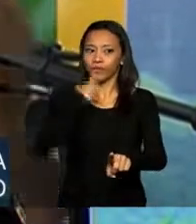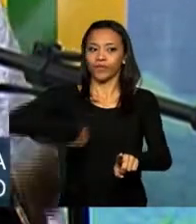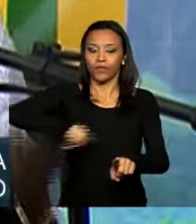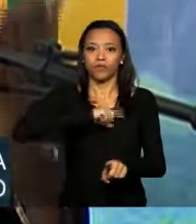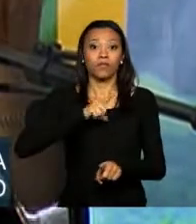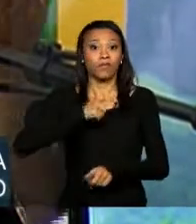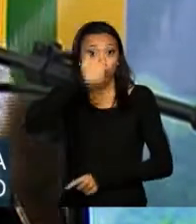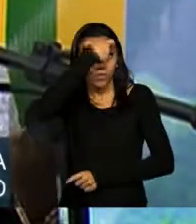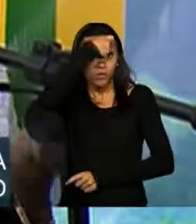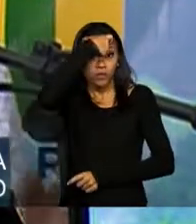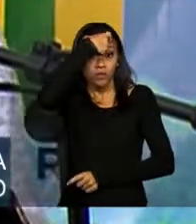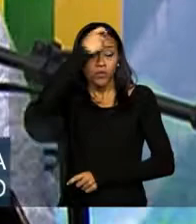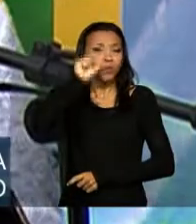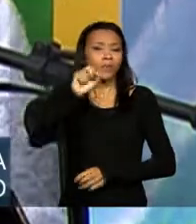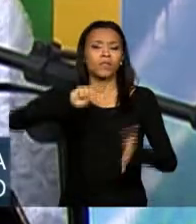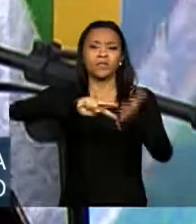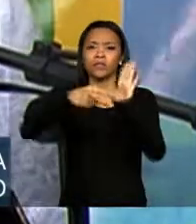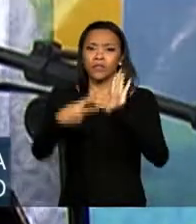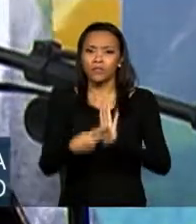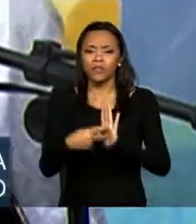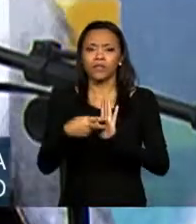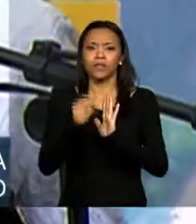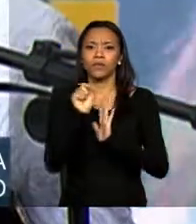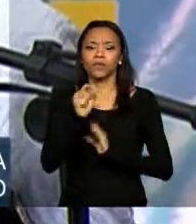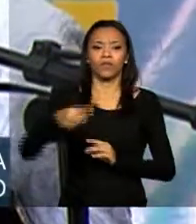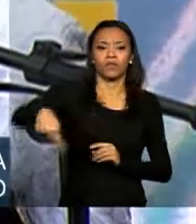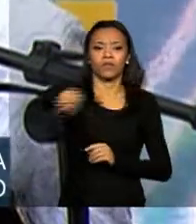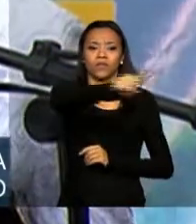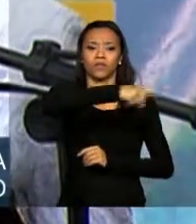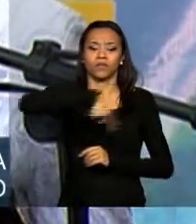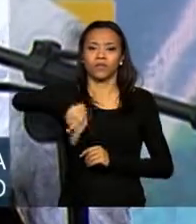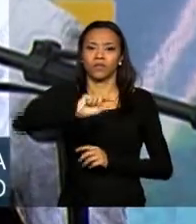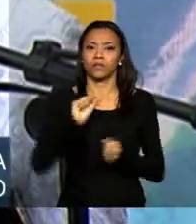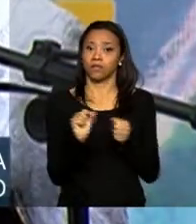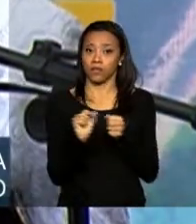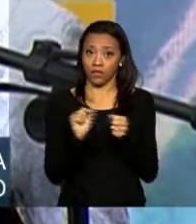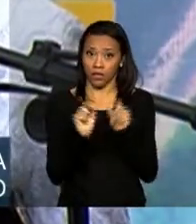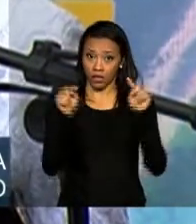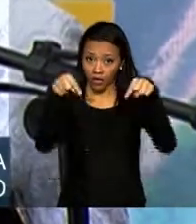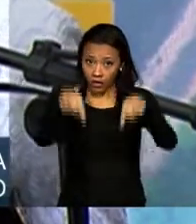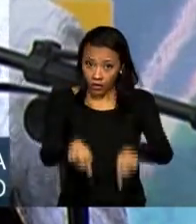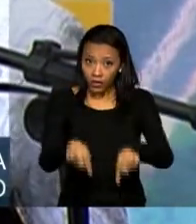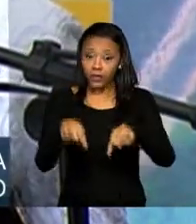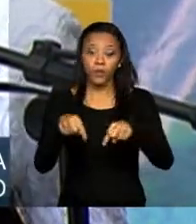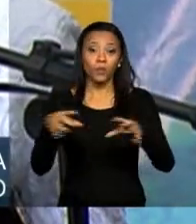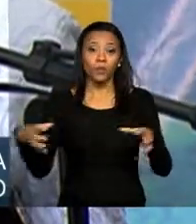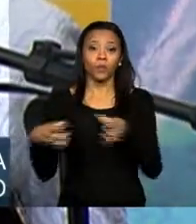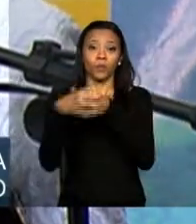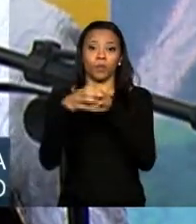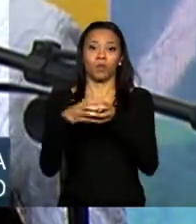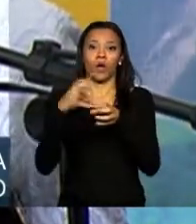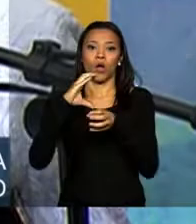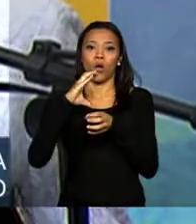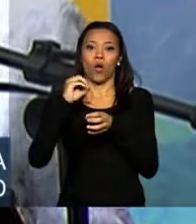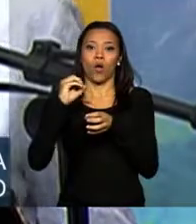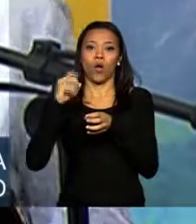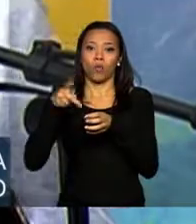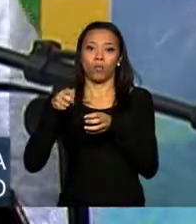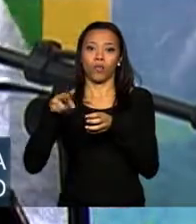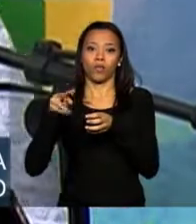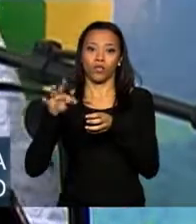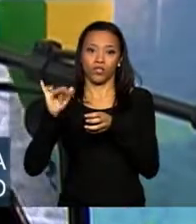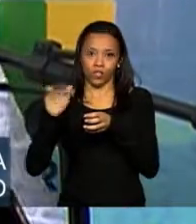do que significa o que vocês construíram aqui numa cooperativa agroecológica